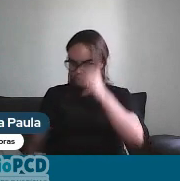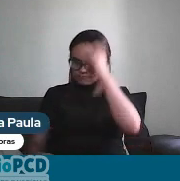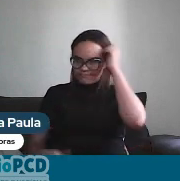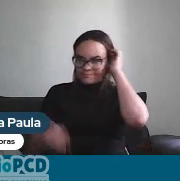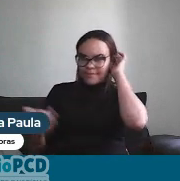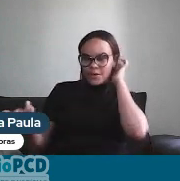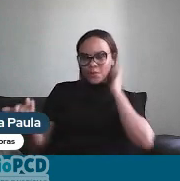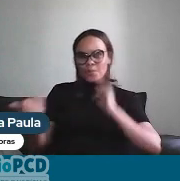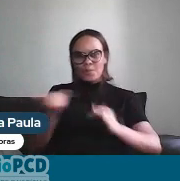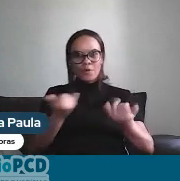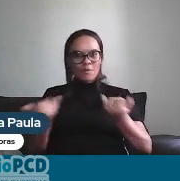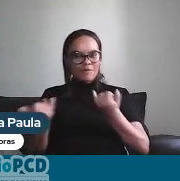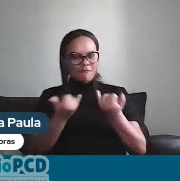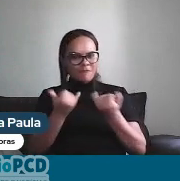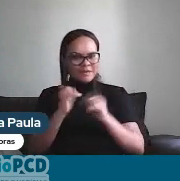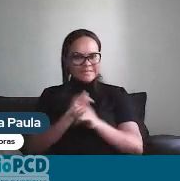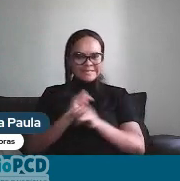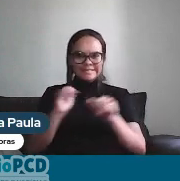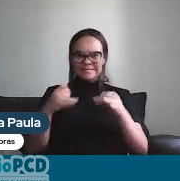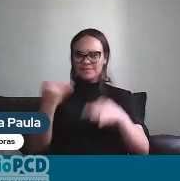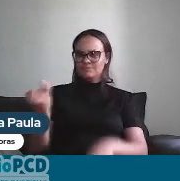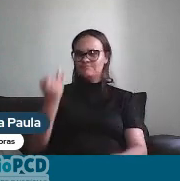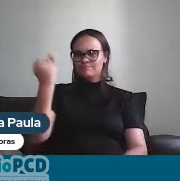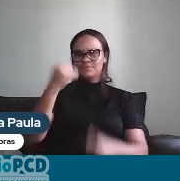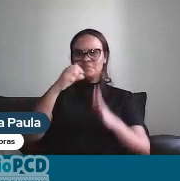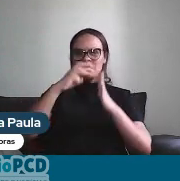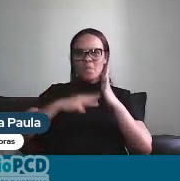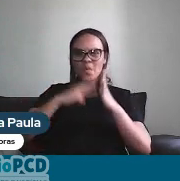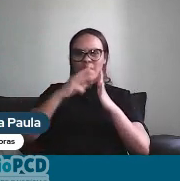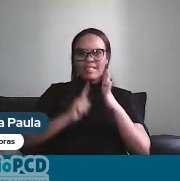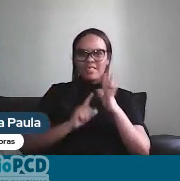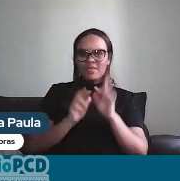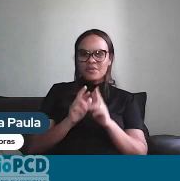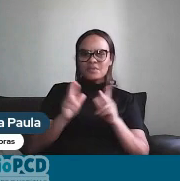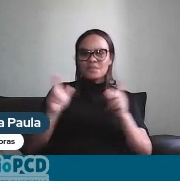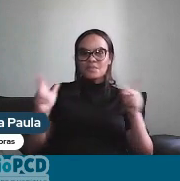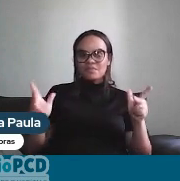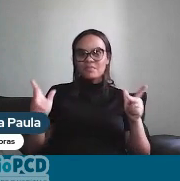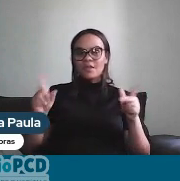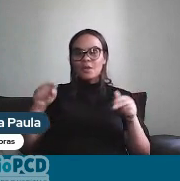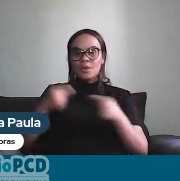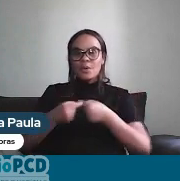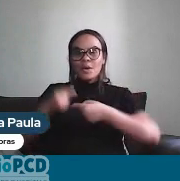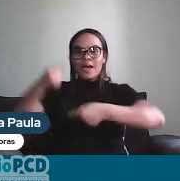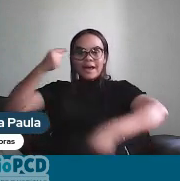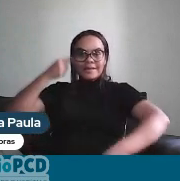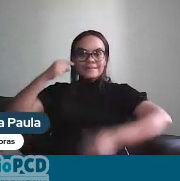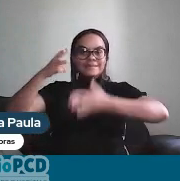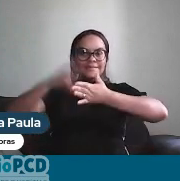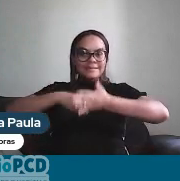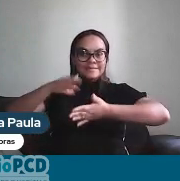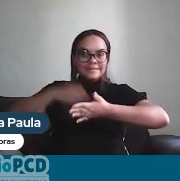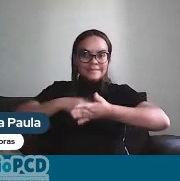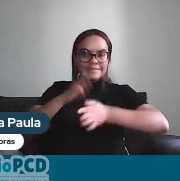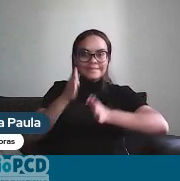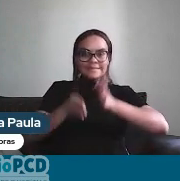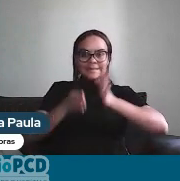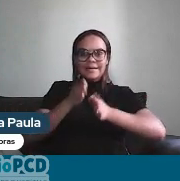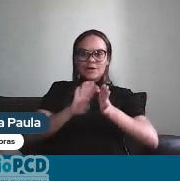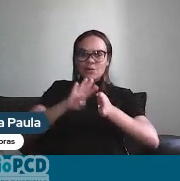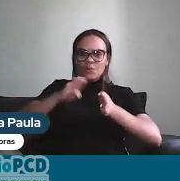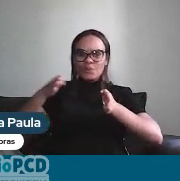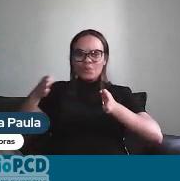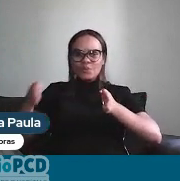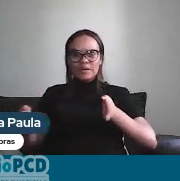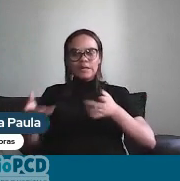importante para nós, ela tem uma metodologia diferente das metodologias que foram durante esse período todo. Por